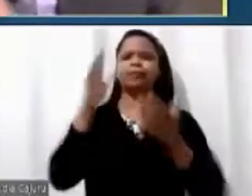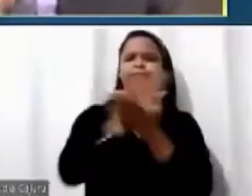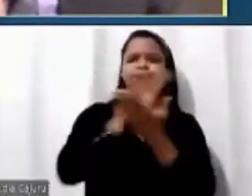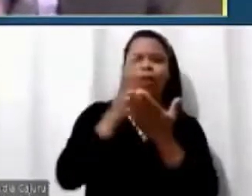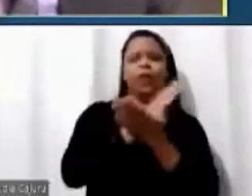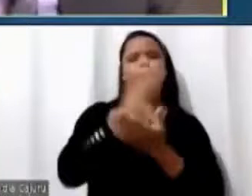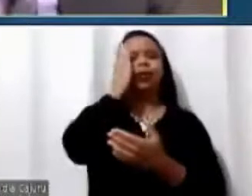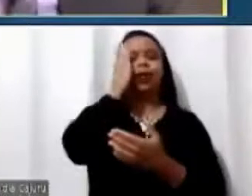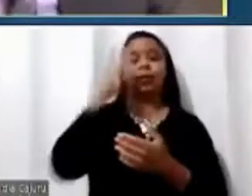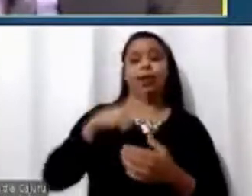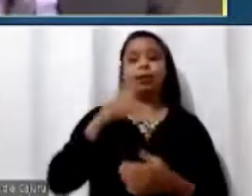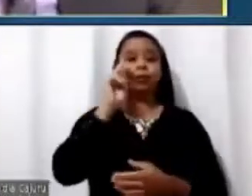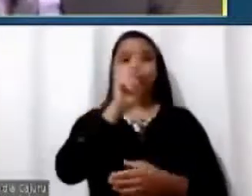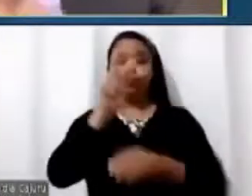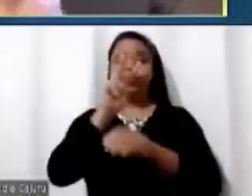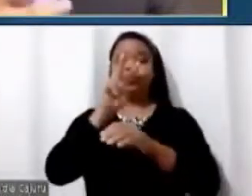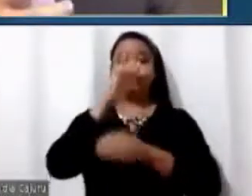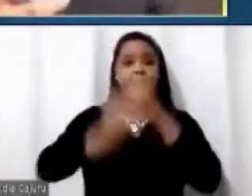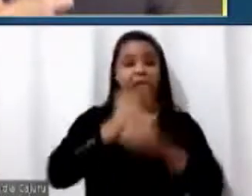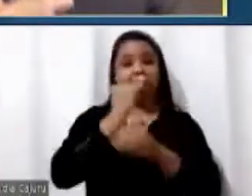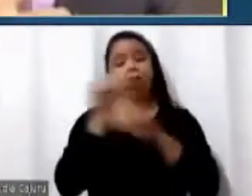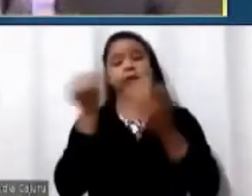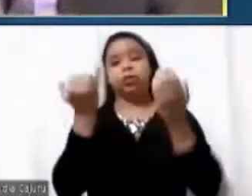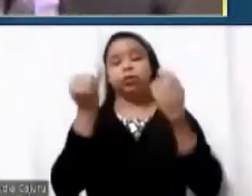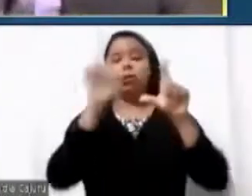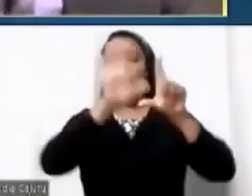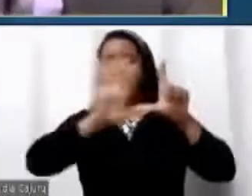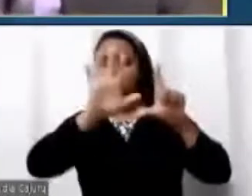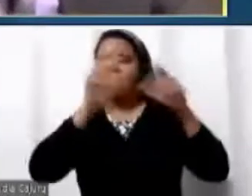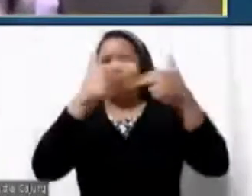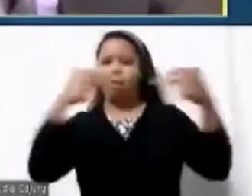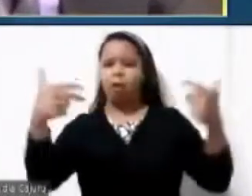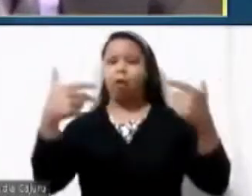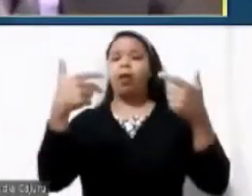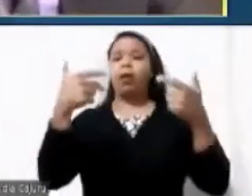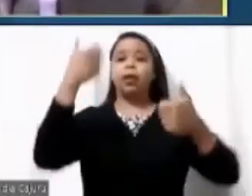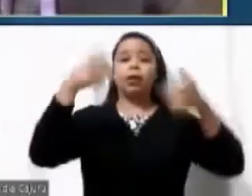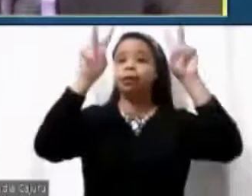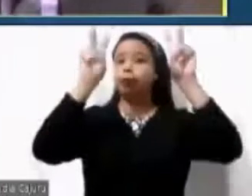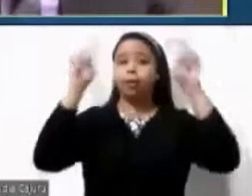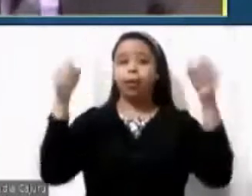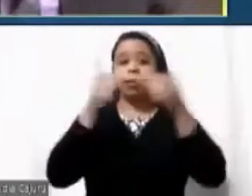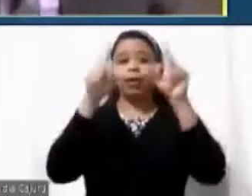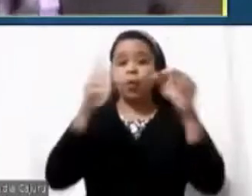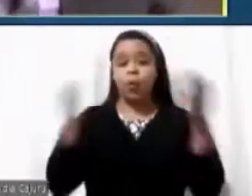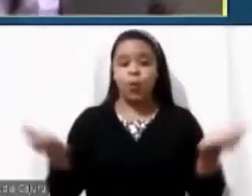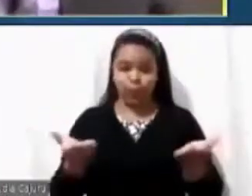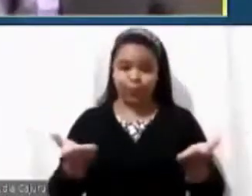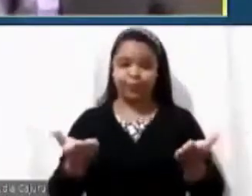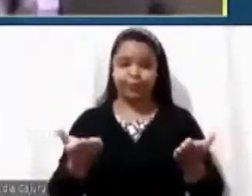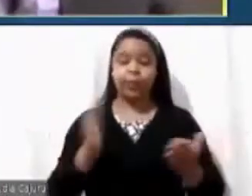aprofundar um pouco sobre o que o médico, diante da situação que ele vive hoje, como grande herói que vem